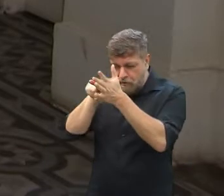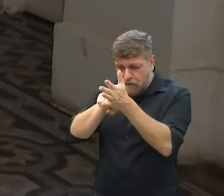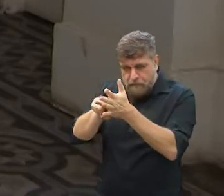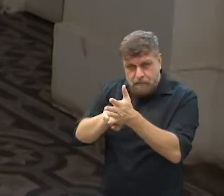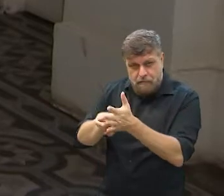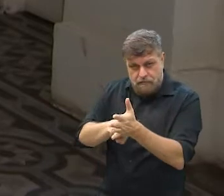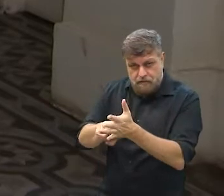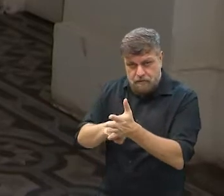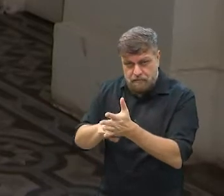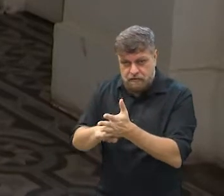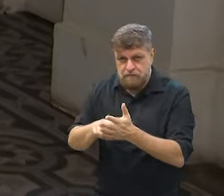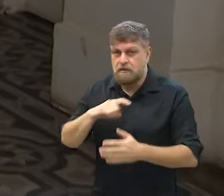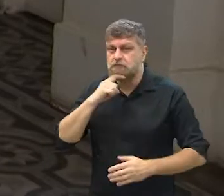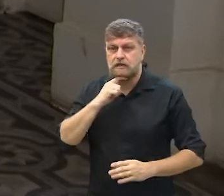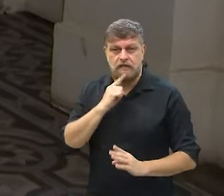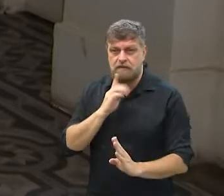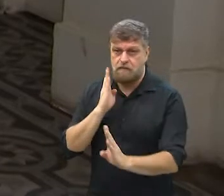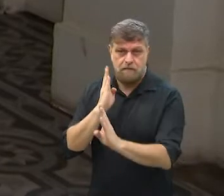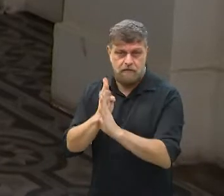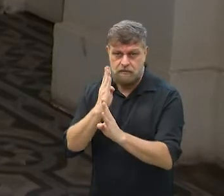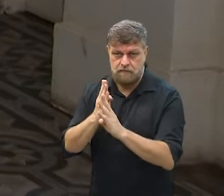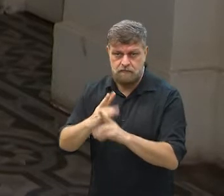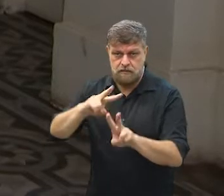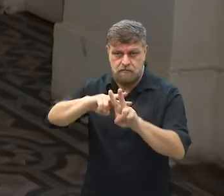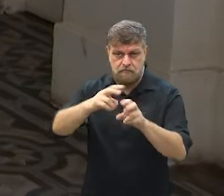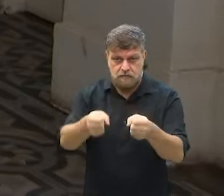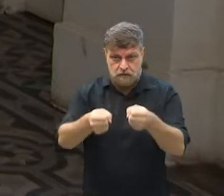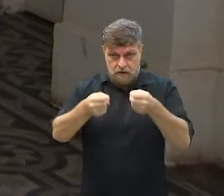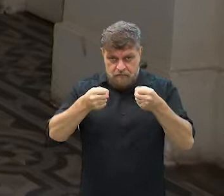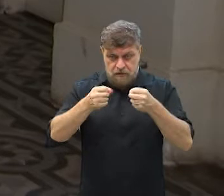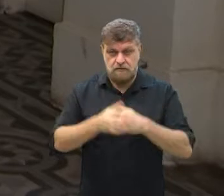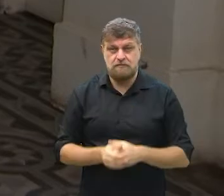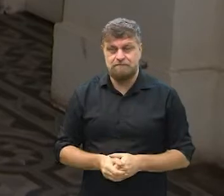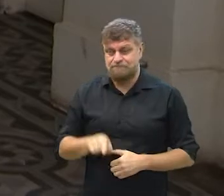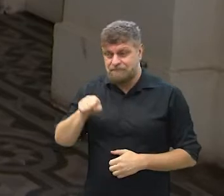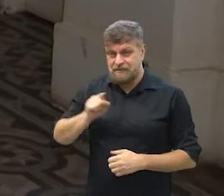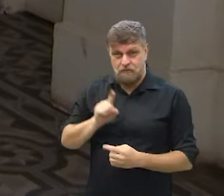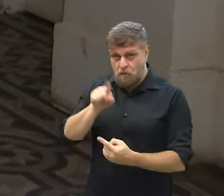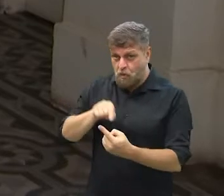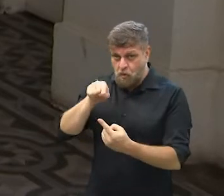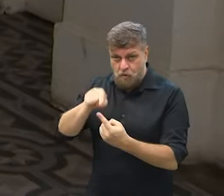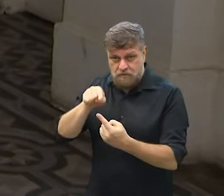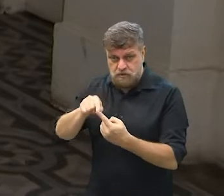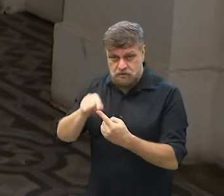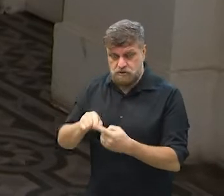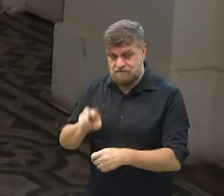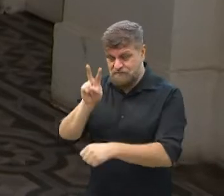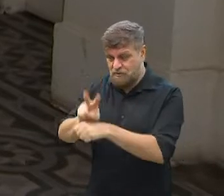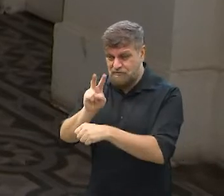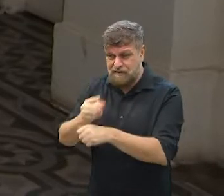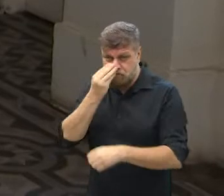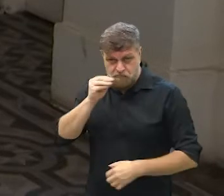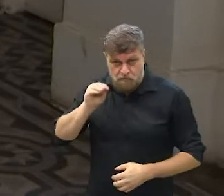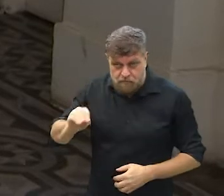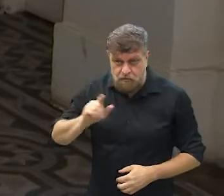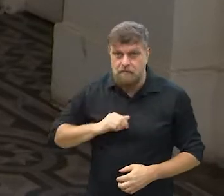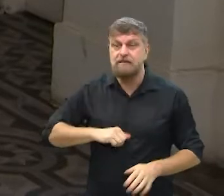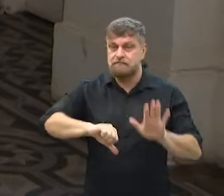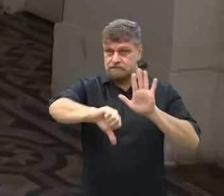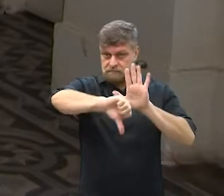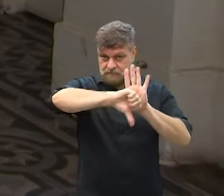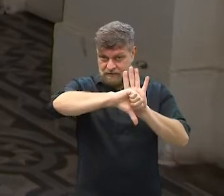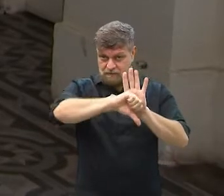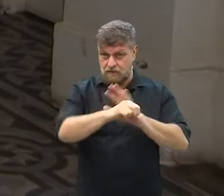averiguação ninguém foi preso porque não se identificou a intenção de maus-tratos mas a pena para este tipo de